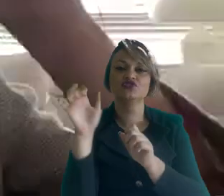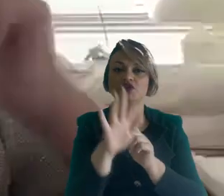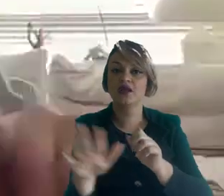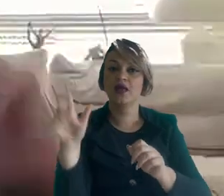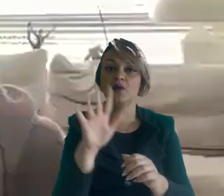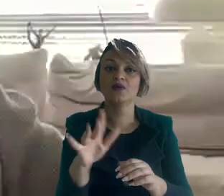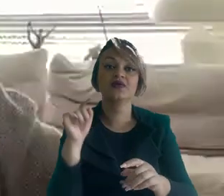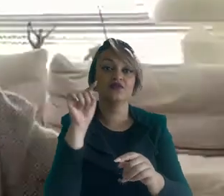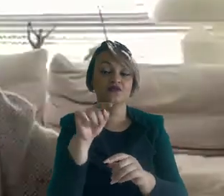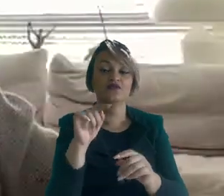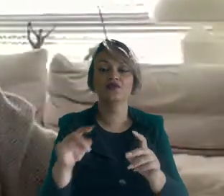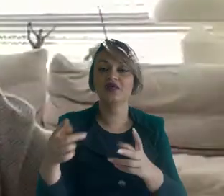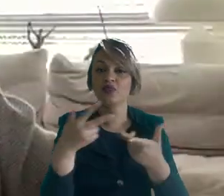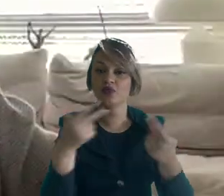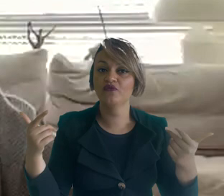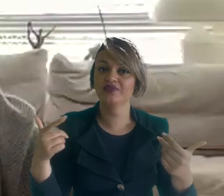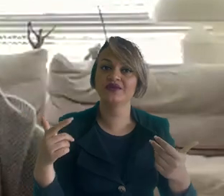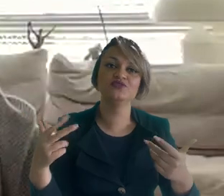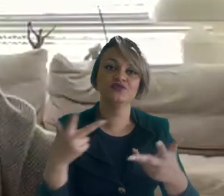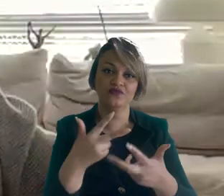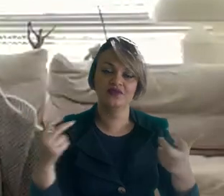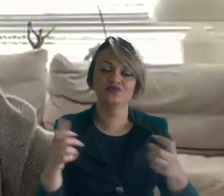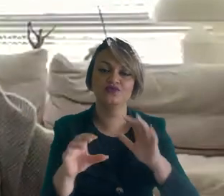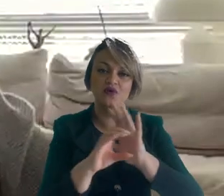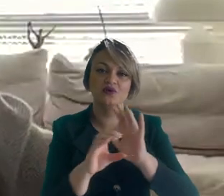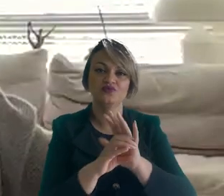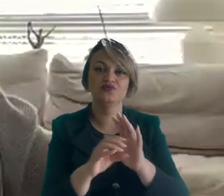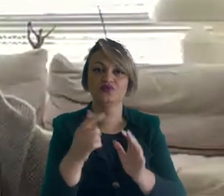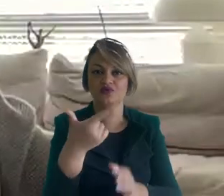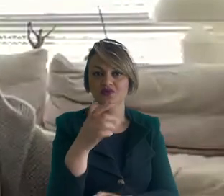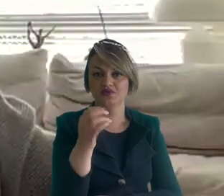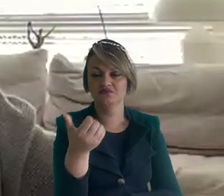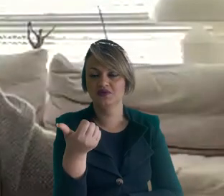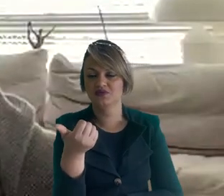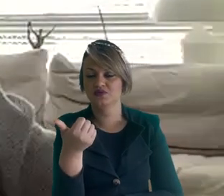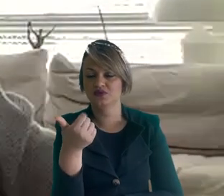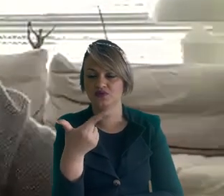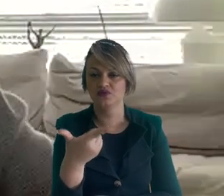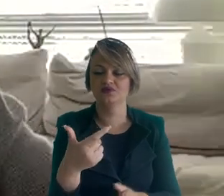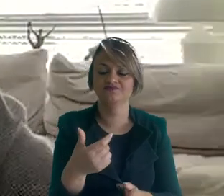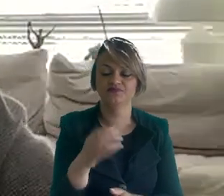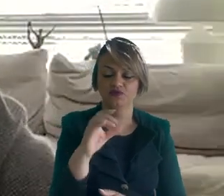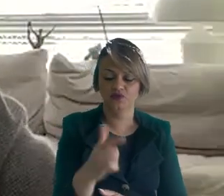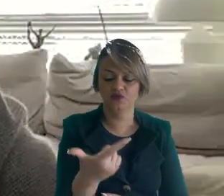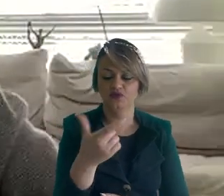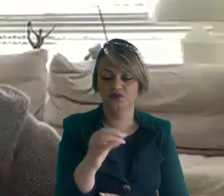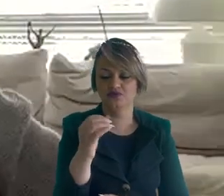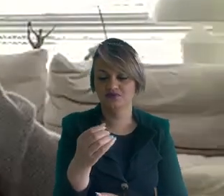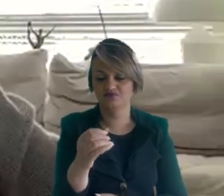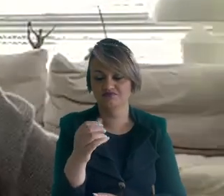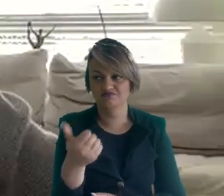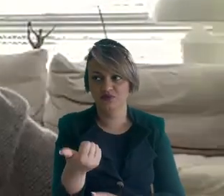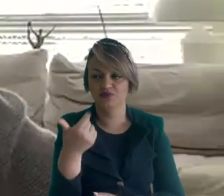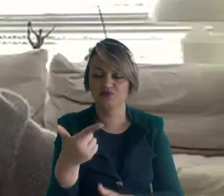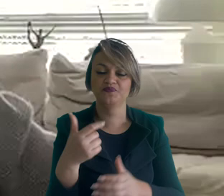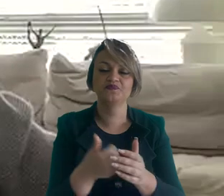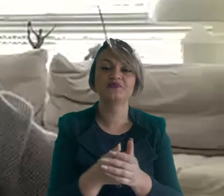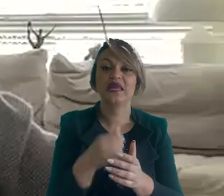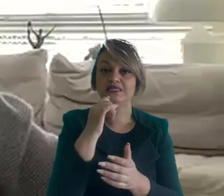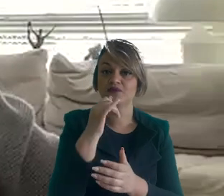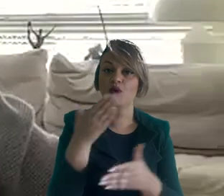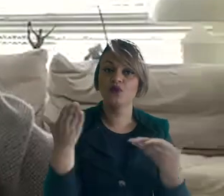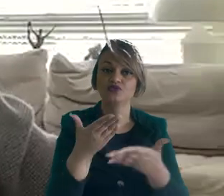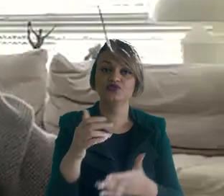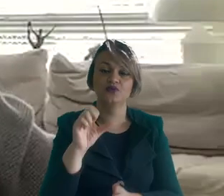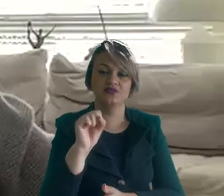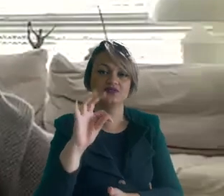que foi a grande novidade do código de 2002 o que que eu digo isso hoje o Superior Tribunal de Justiça está passando dos